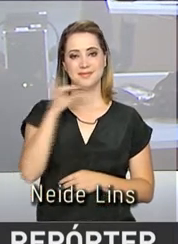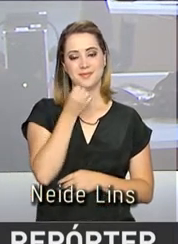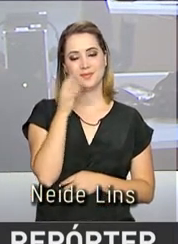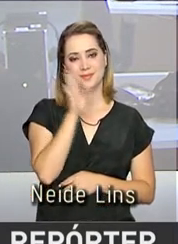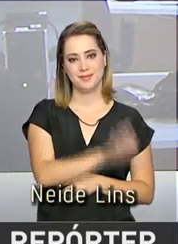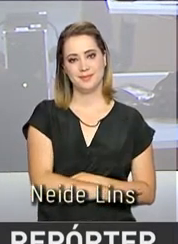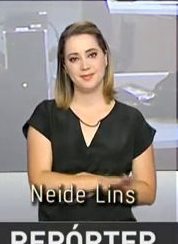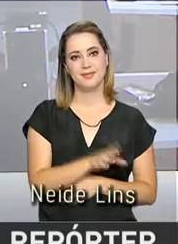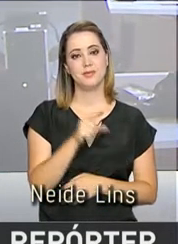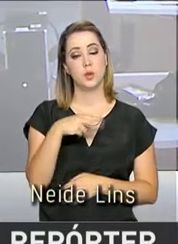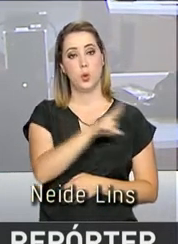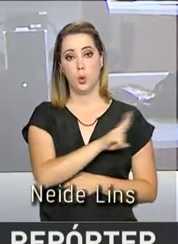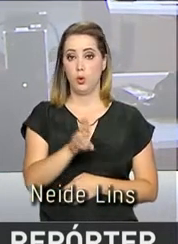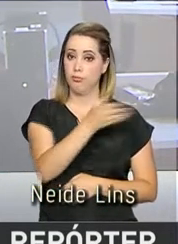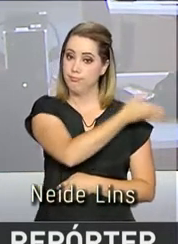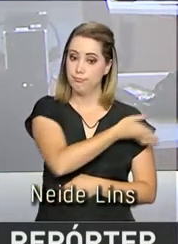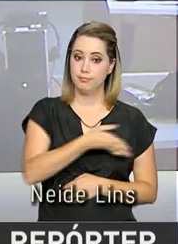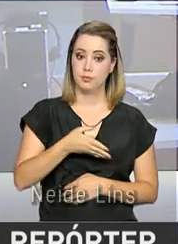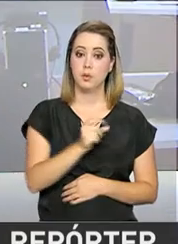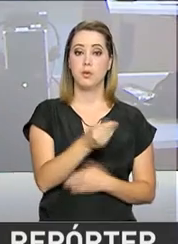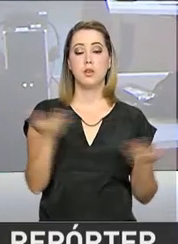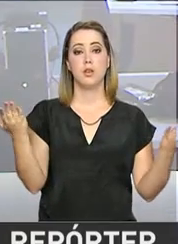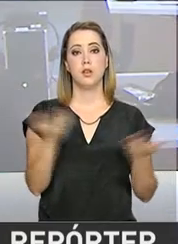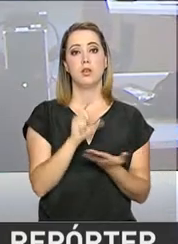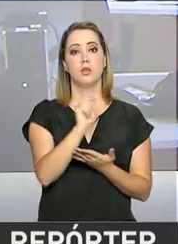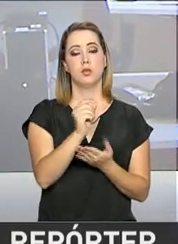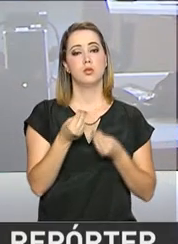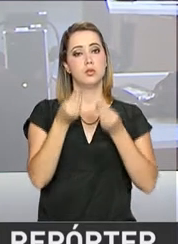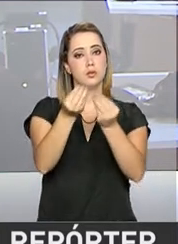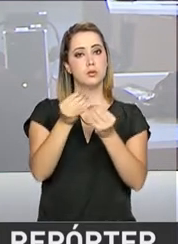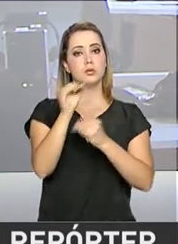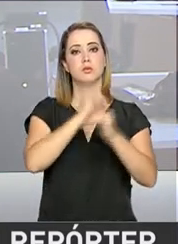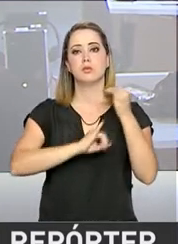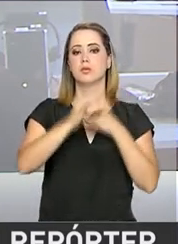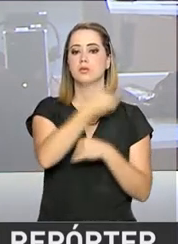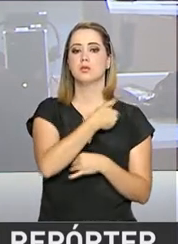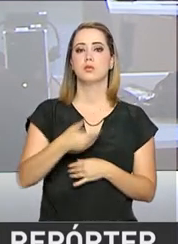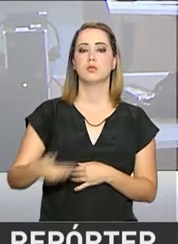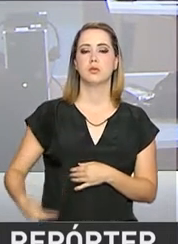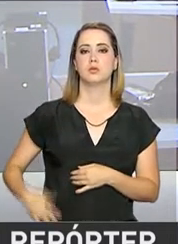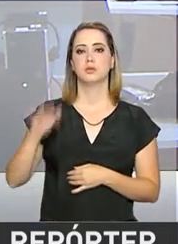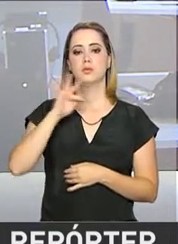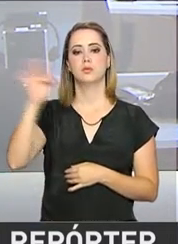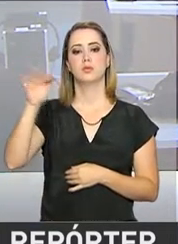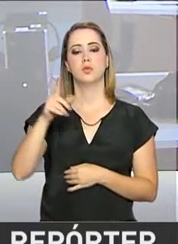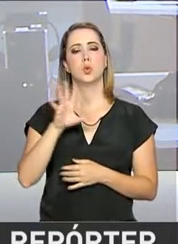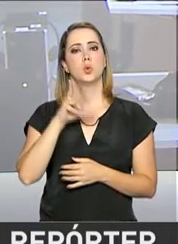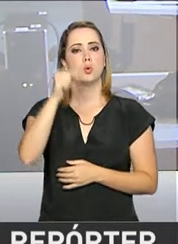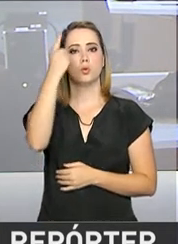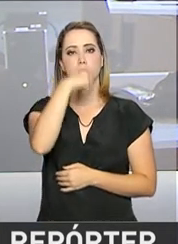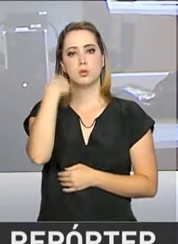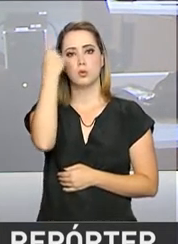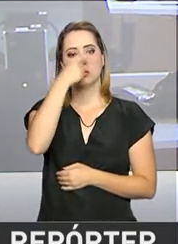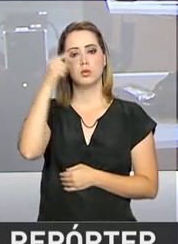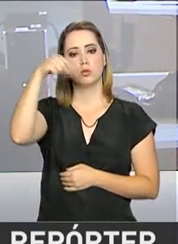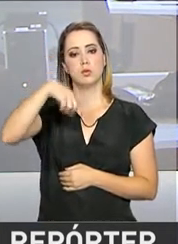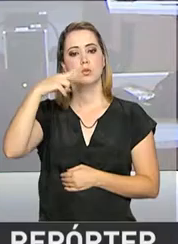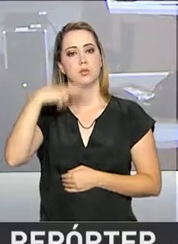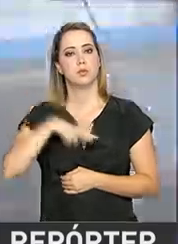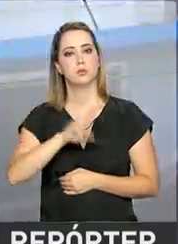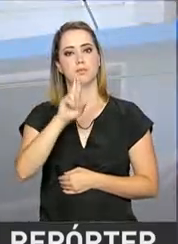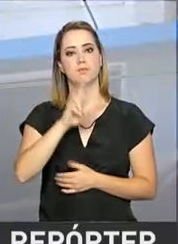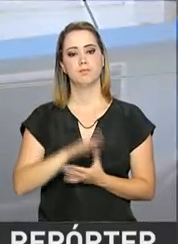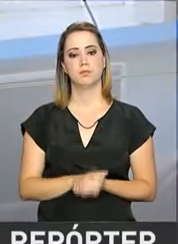Olá, boa tarde. Eu sou Roberto Camargo e a partir de agora eu trago para você as notícias do governo federal de hora em hora aqui no Repórter